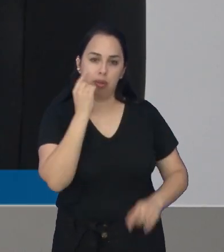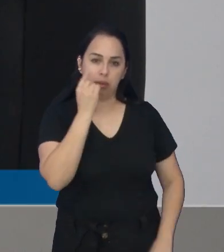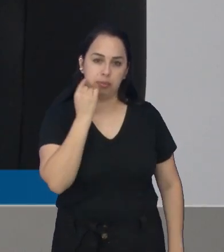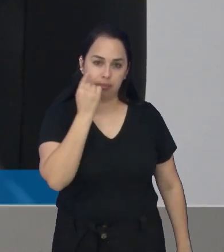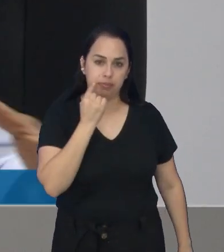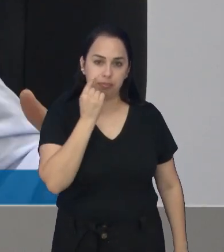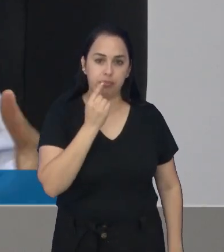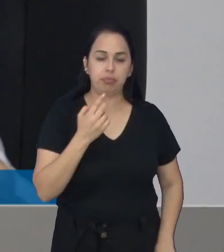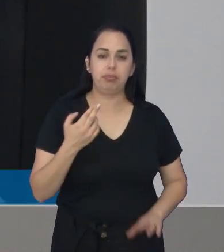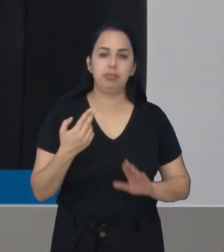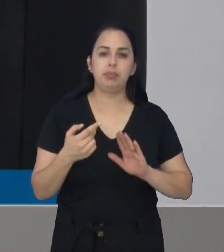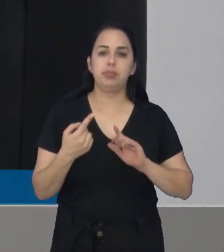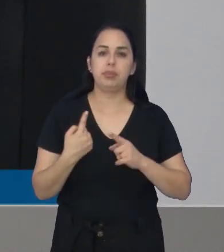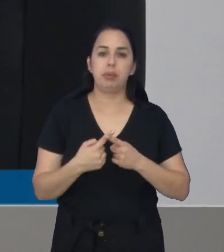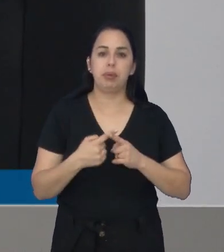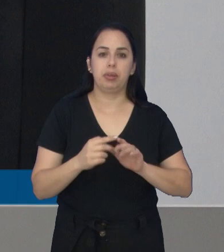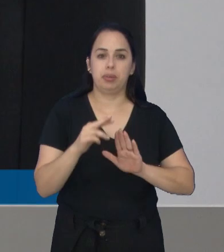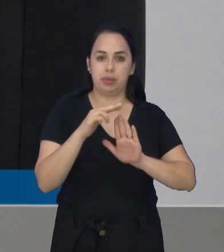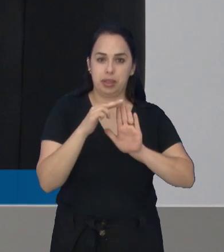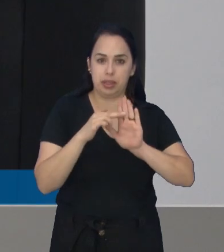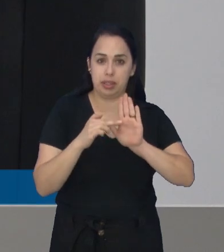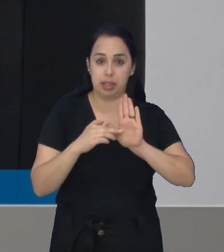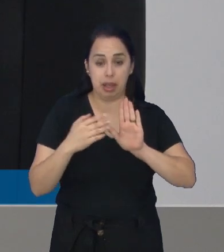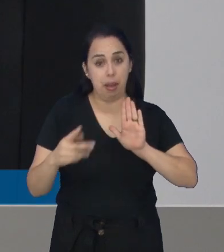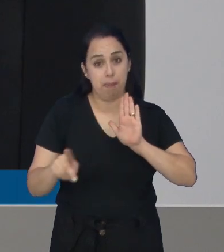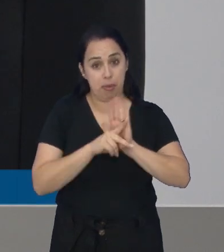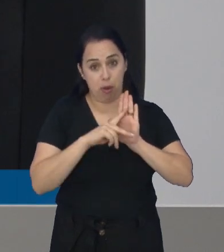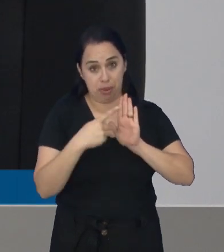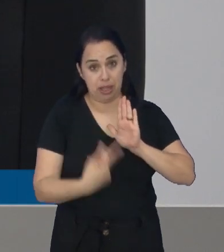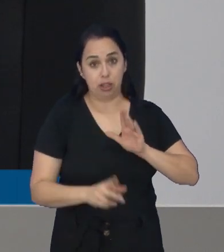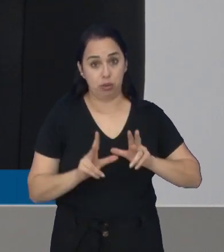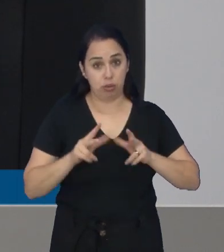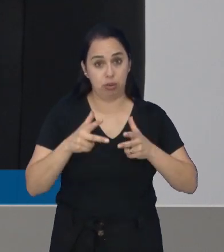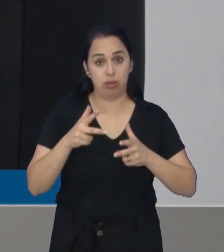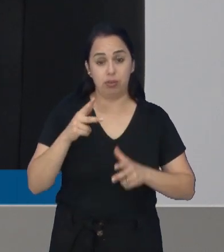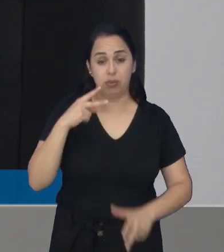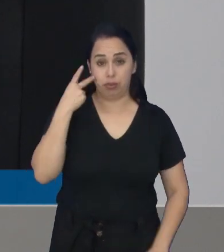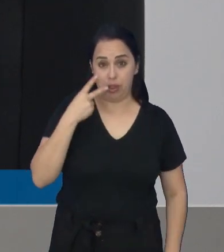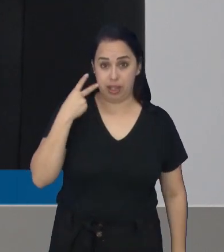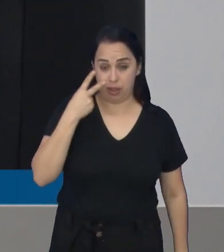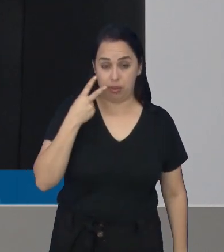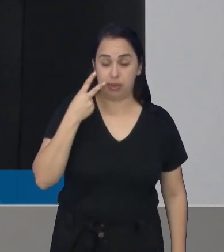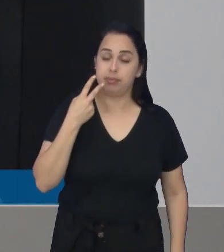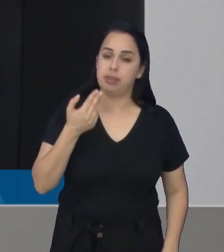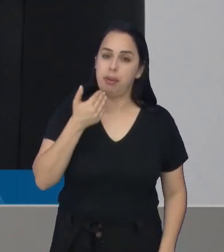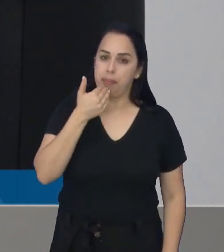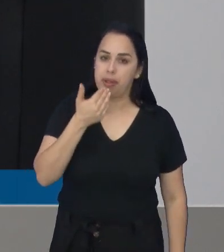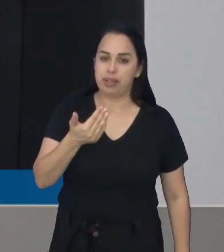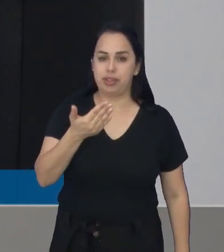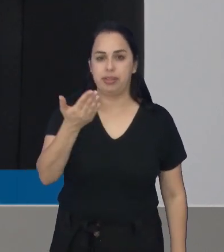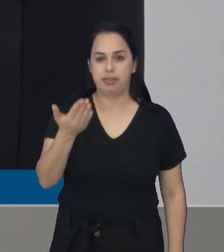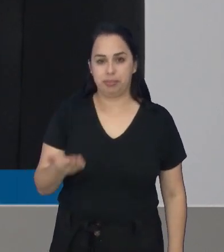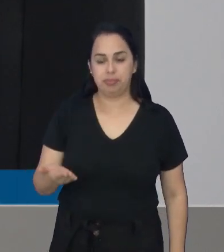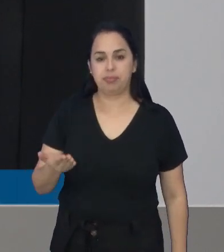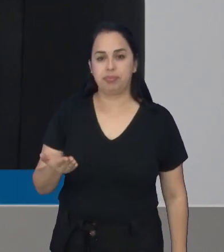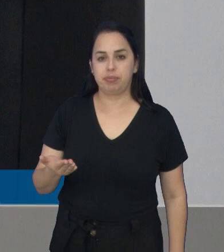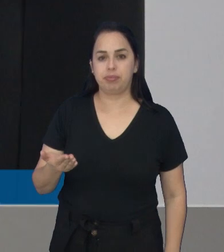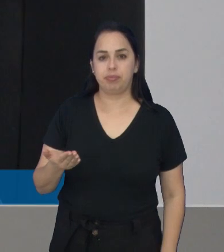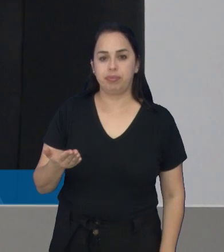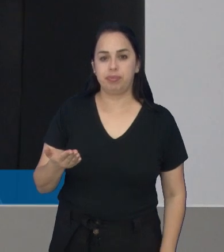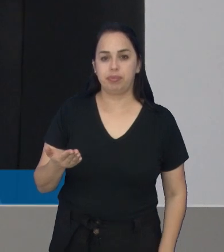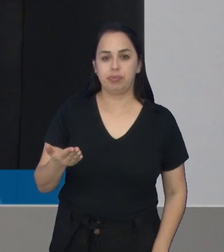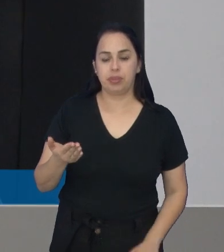o Regimento Interno é uma questão interna nossa dos vereadores Tá certo então eu peço a vossa excelência que possa fazer